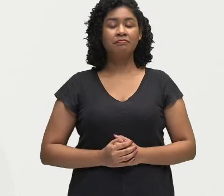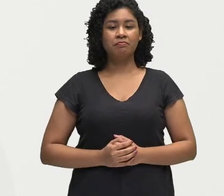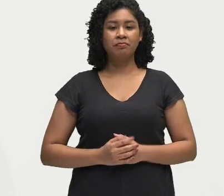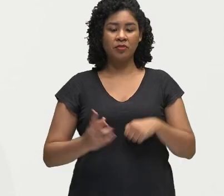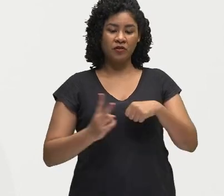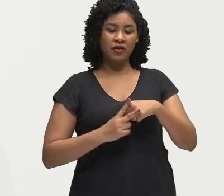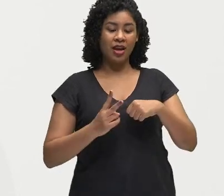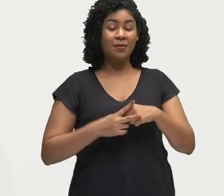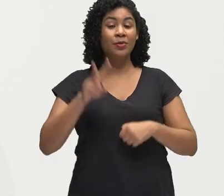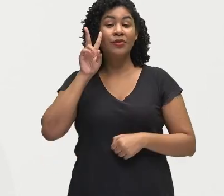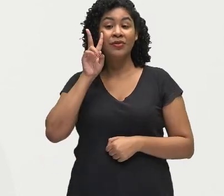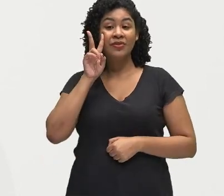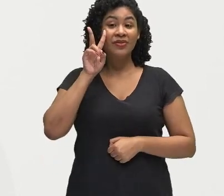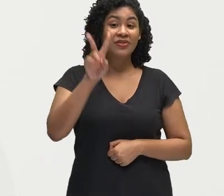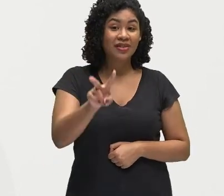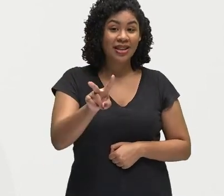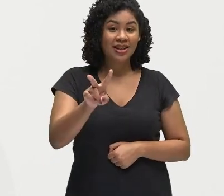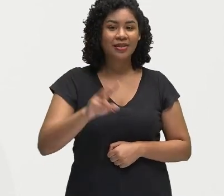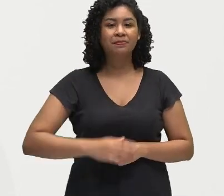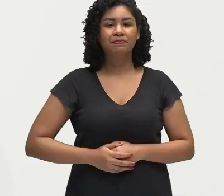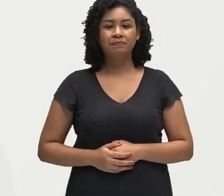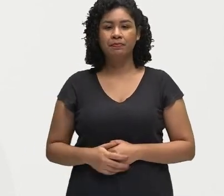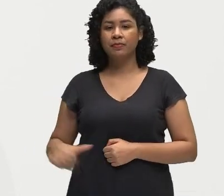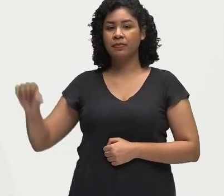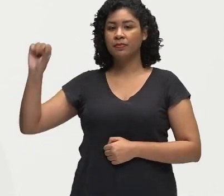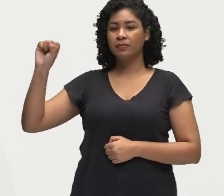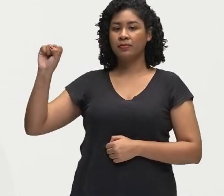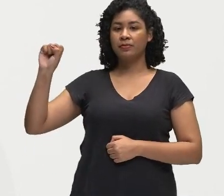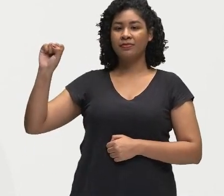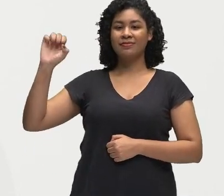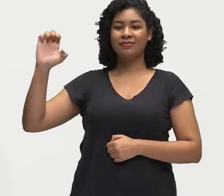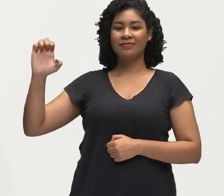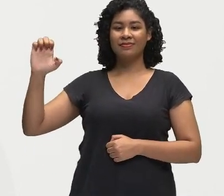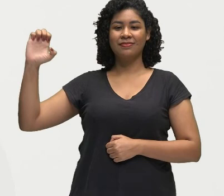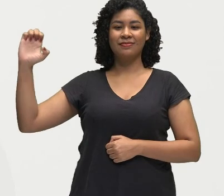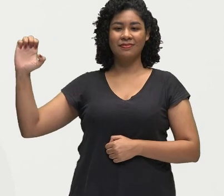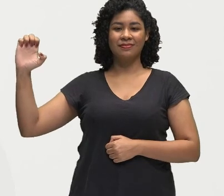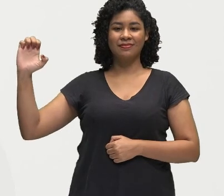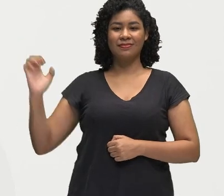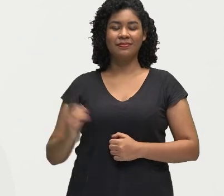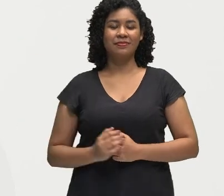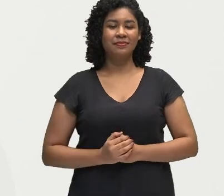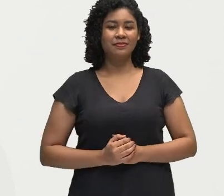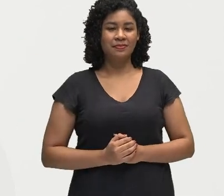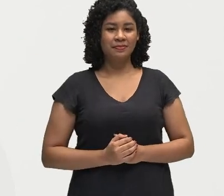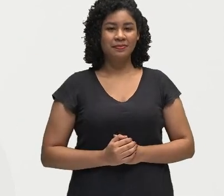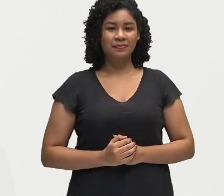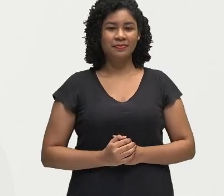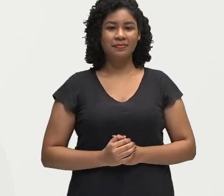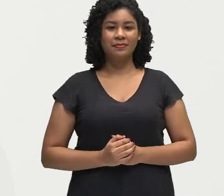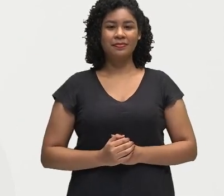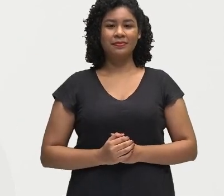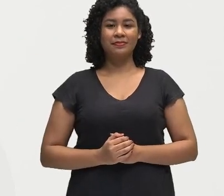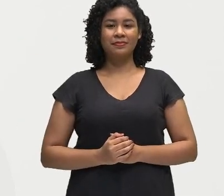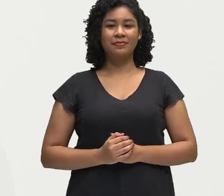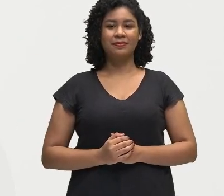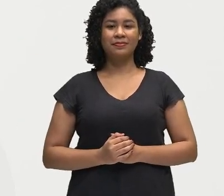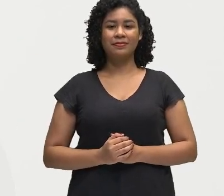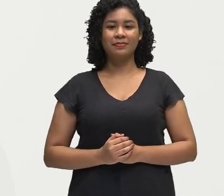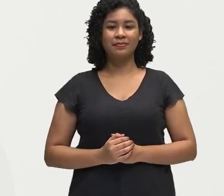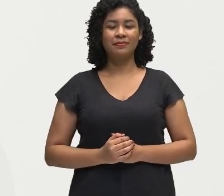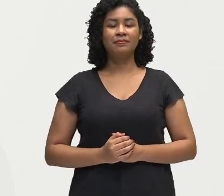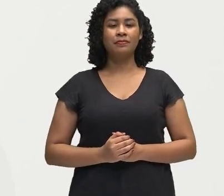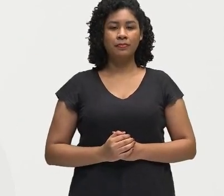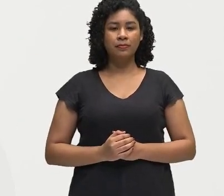o verbo see. See, see, see. Como